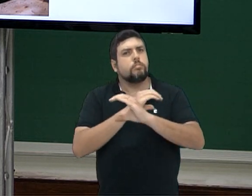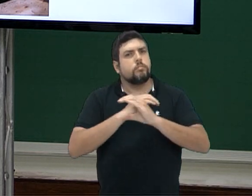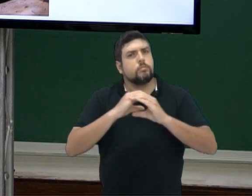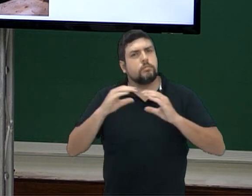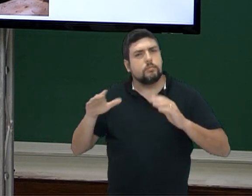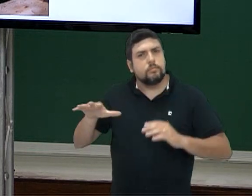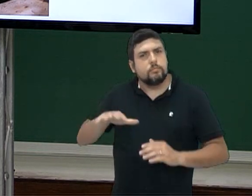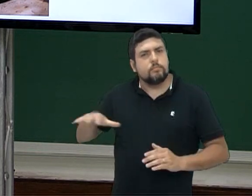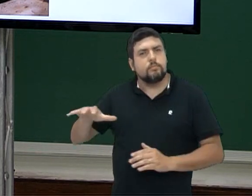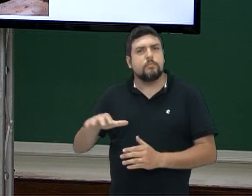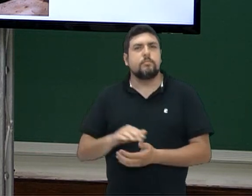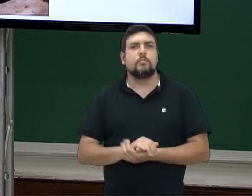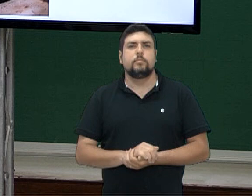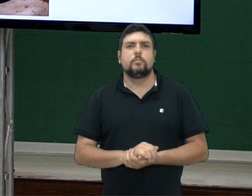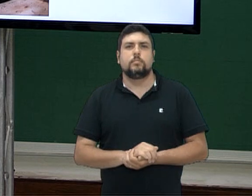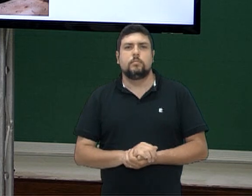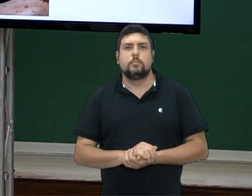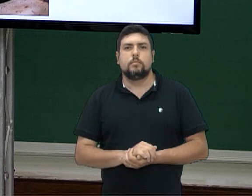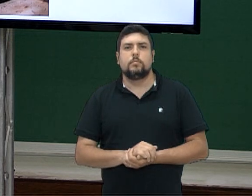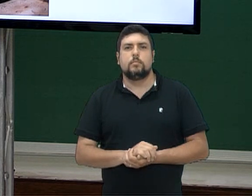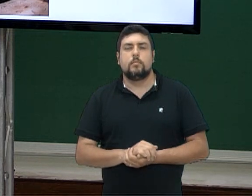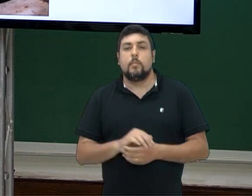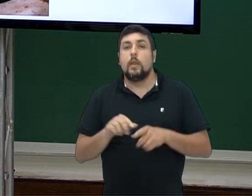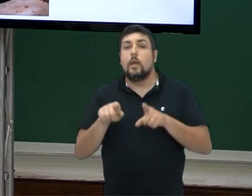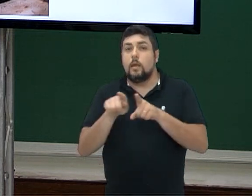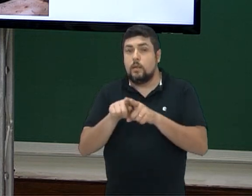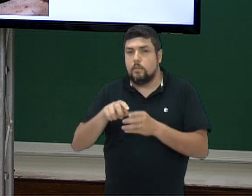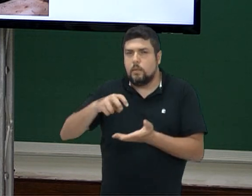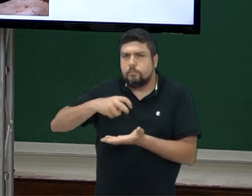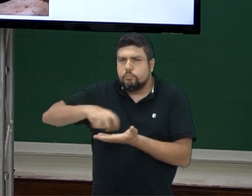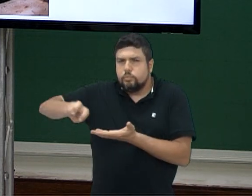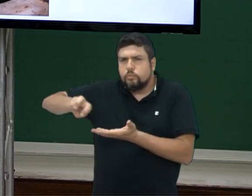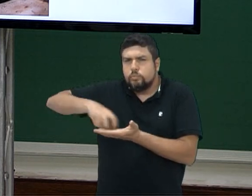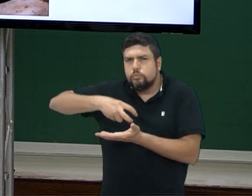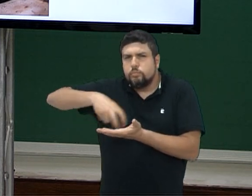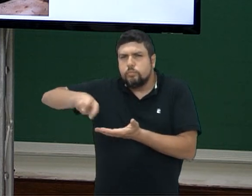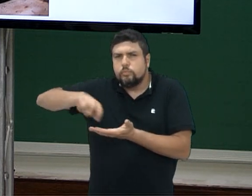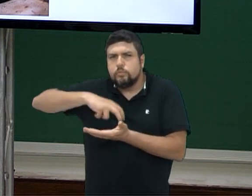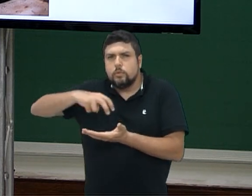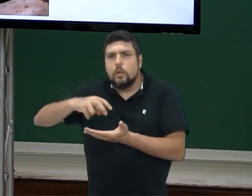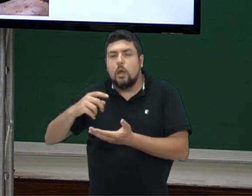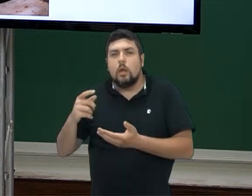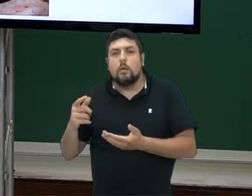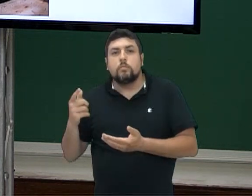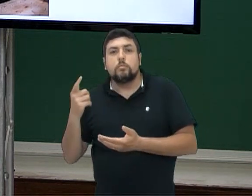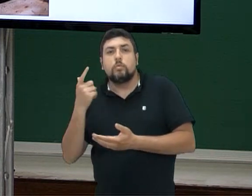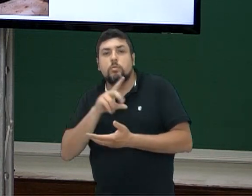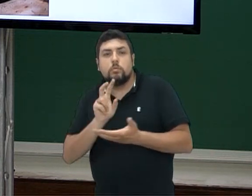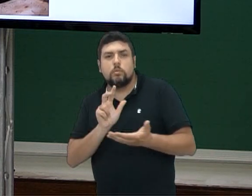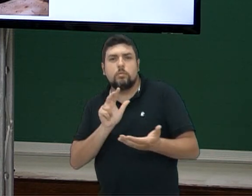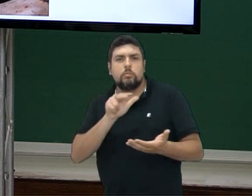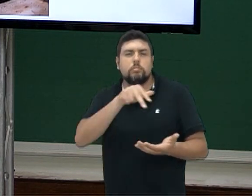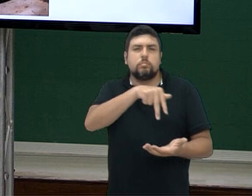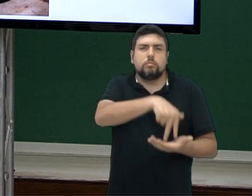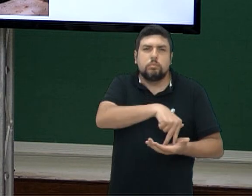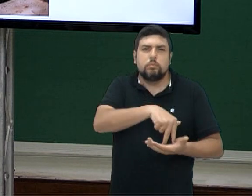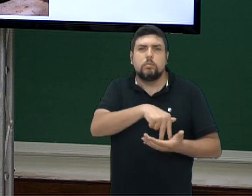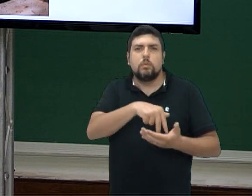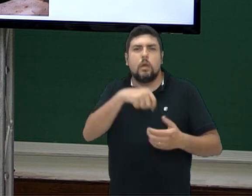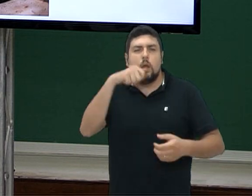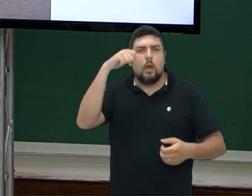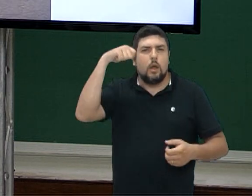Skatistas também começaram a virar atores de cinema, então também acaba, né, de certo modo, auxiliando, né, nessa publicidade